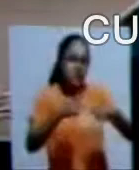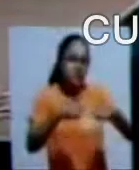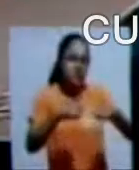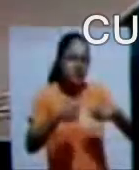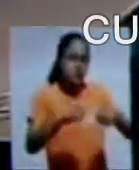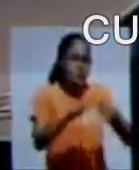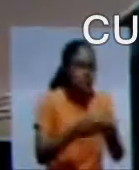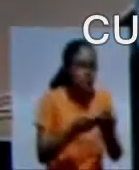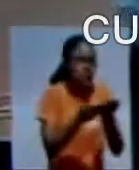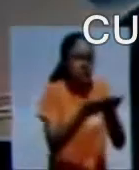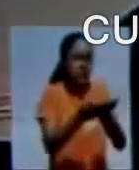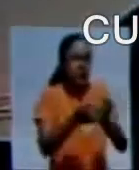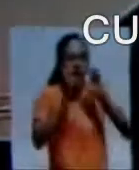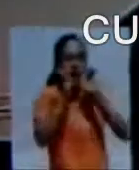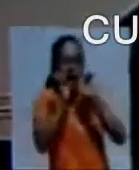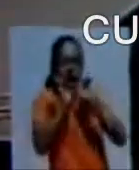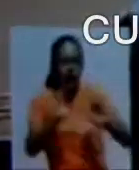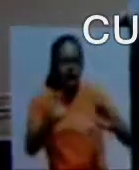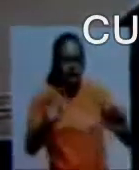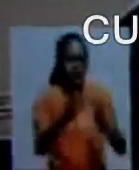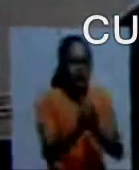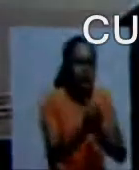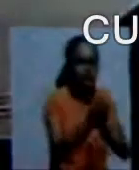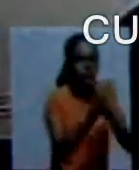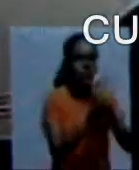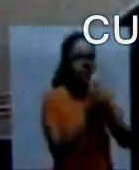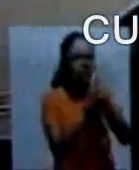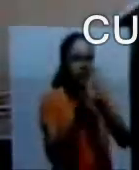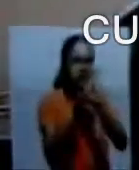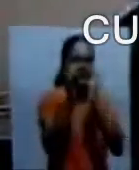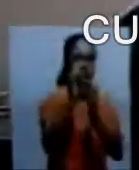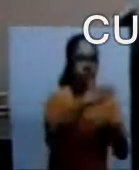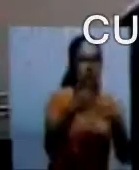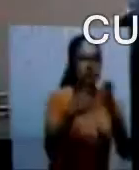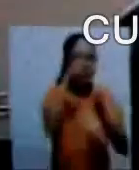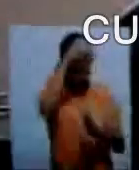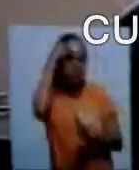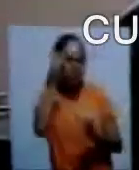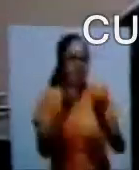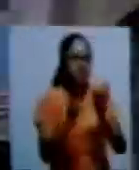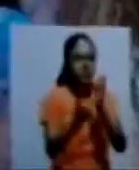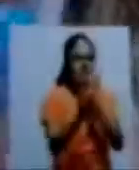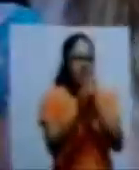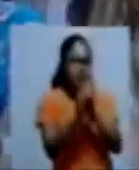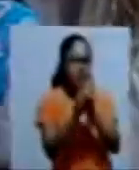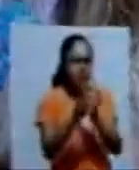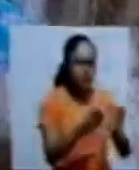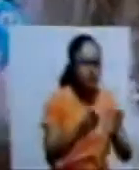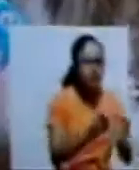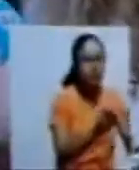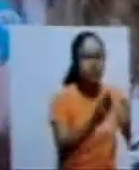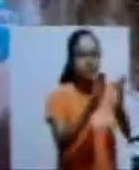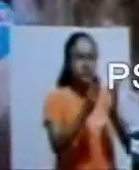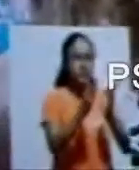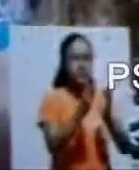com evangelização, é levar Jesus, é levar as pessoas a descobrir esse caminho, essa força que funciona